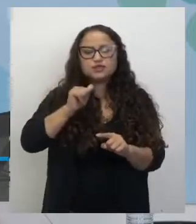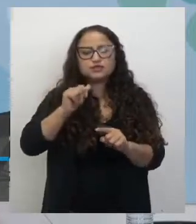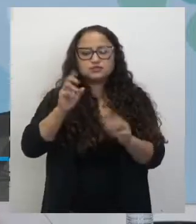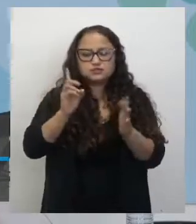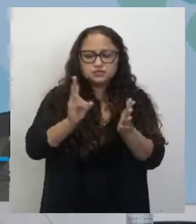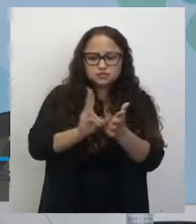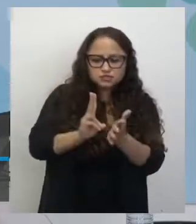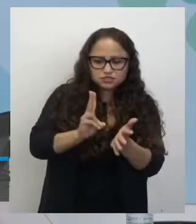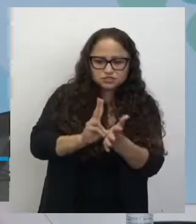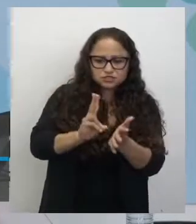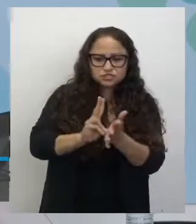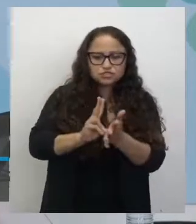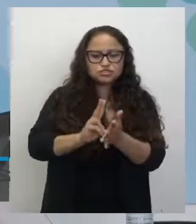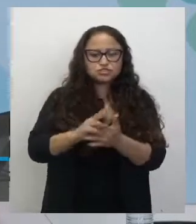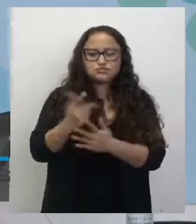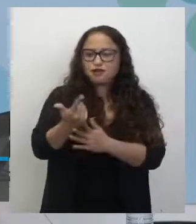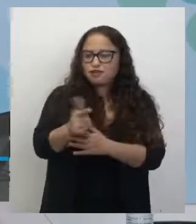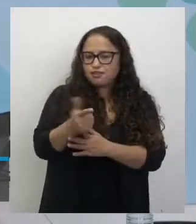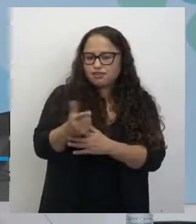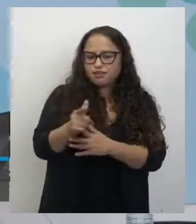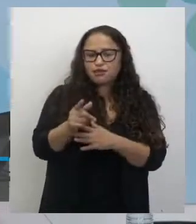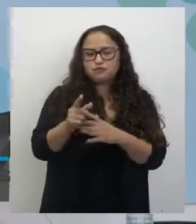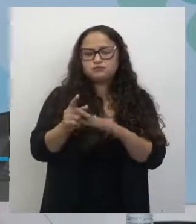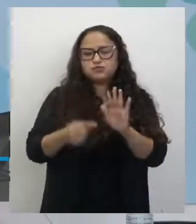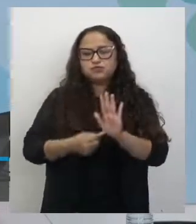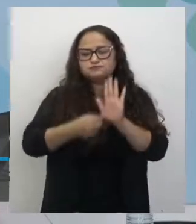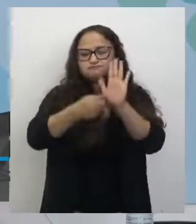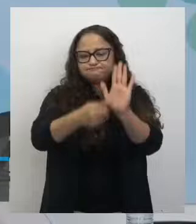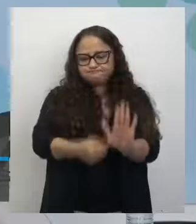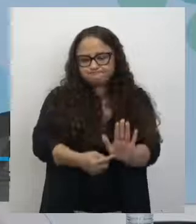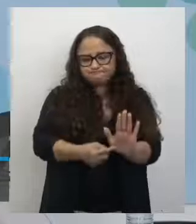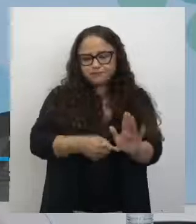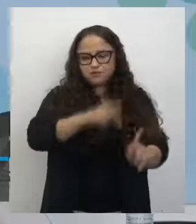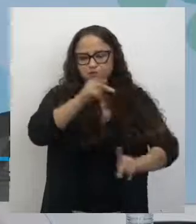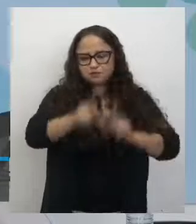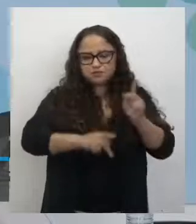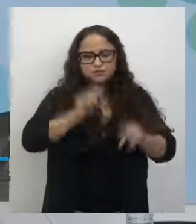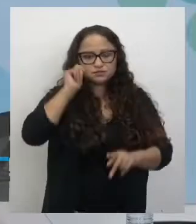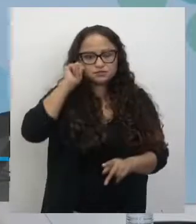ela não tem a mesma representatividade de